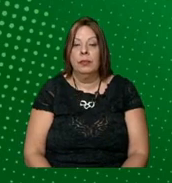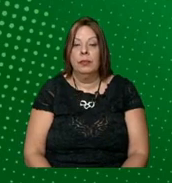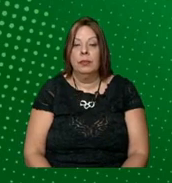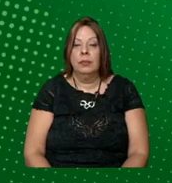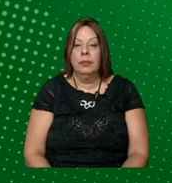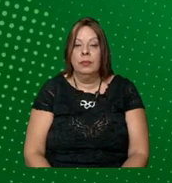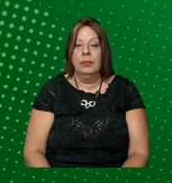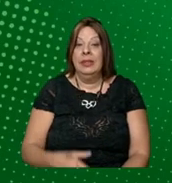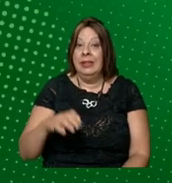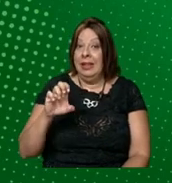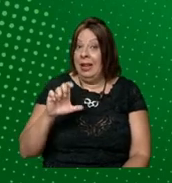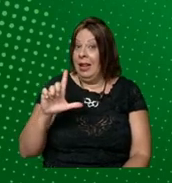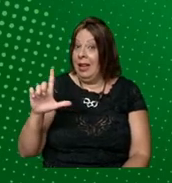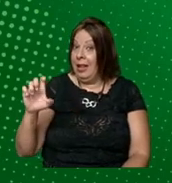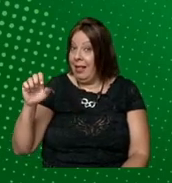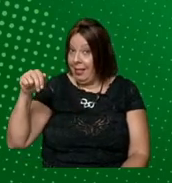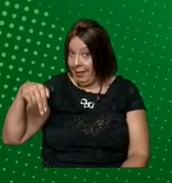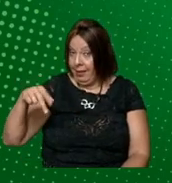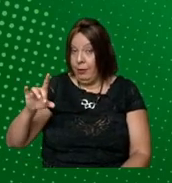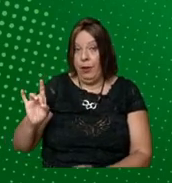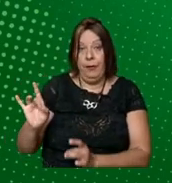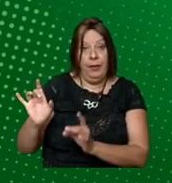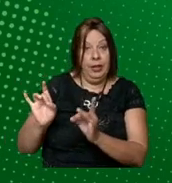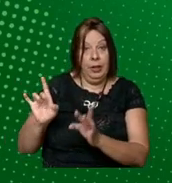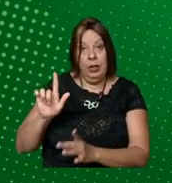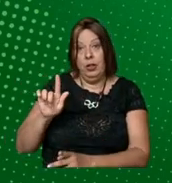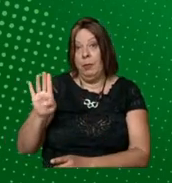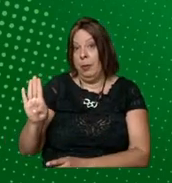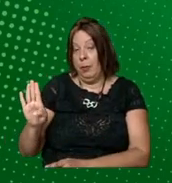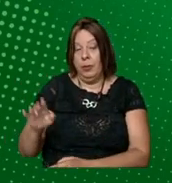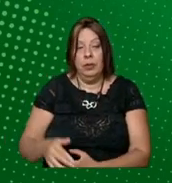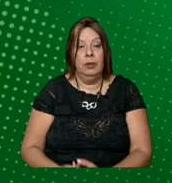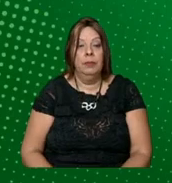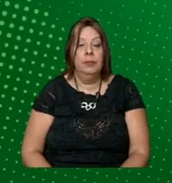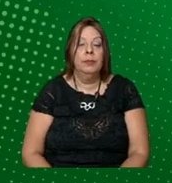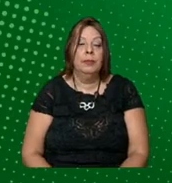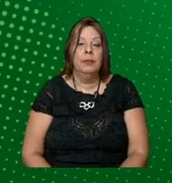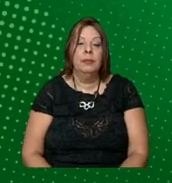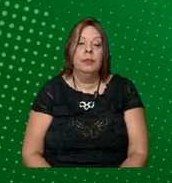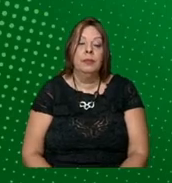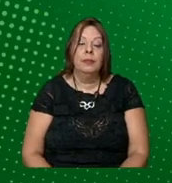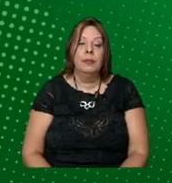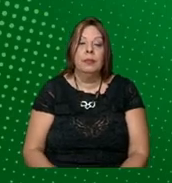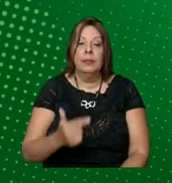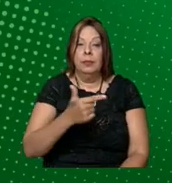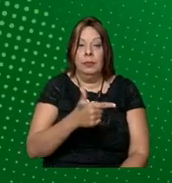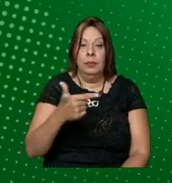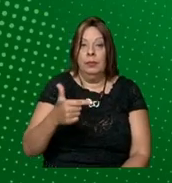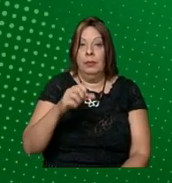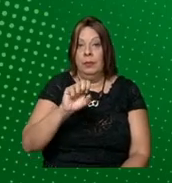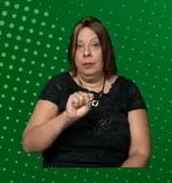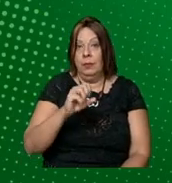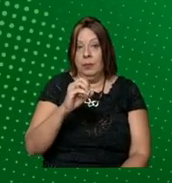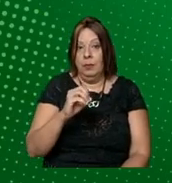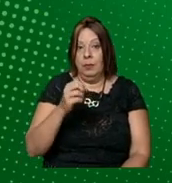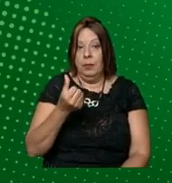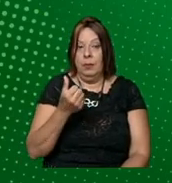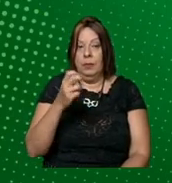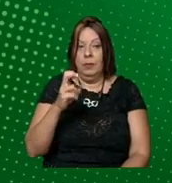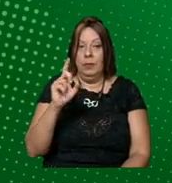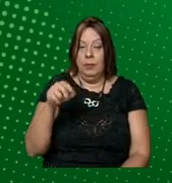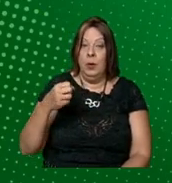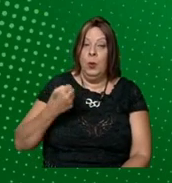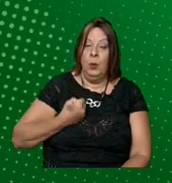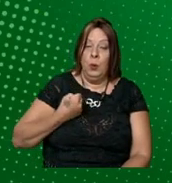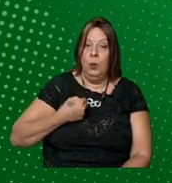promotora pé quente, garantiu aí no G Barbosa João Alves. Parabéns, José! Parabéns, ó, 228065, numeração